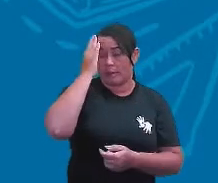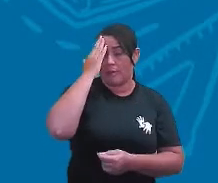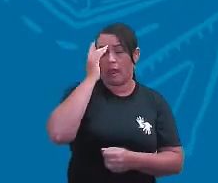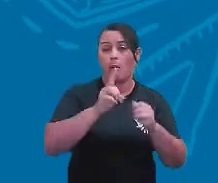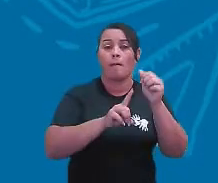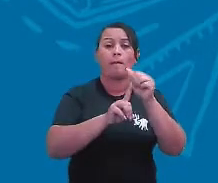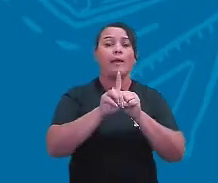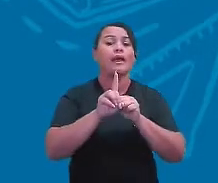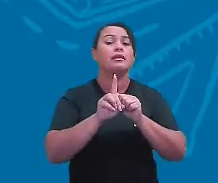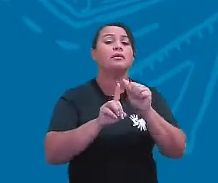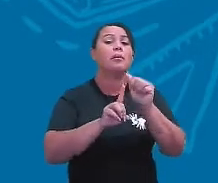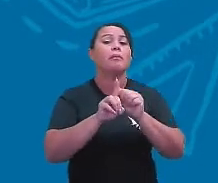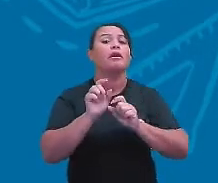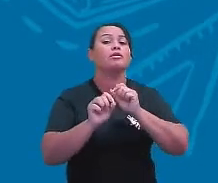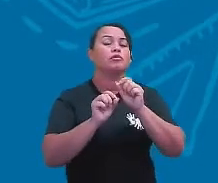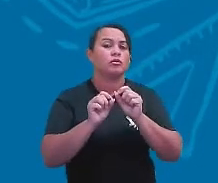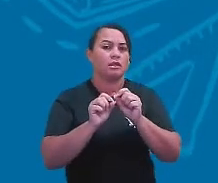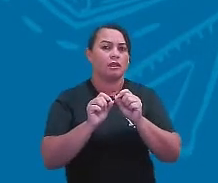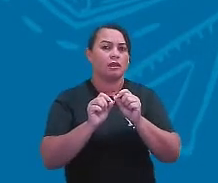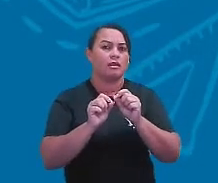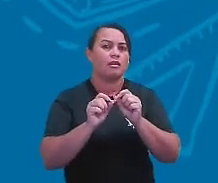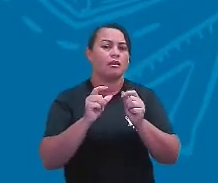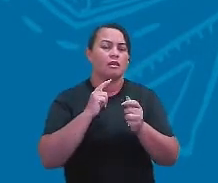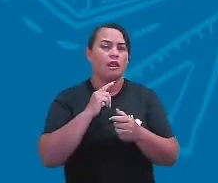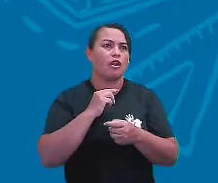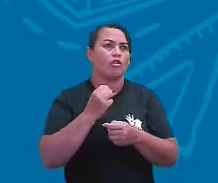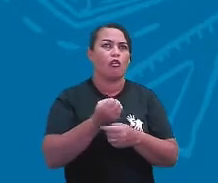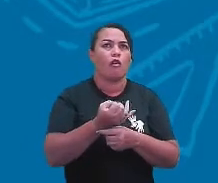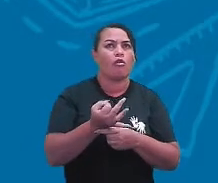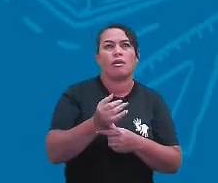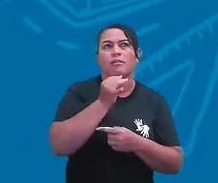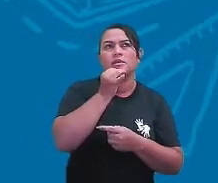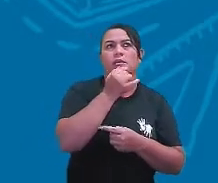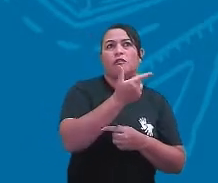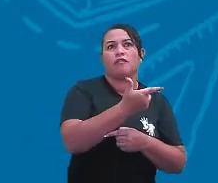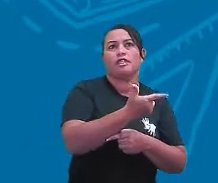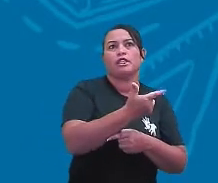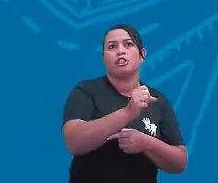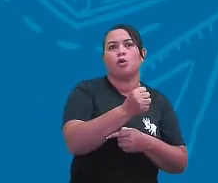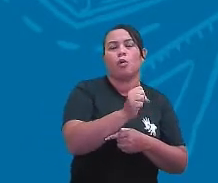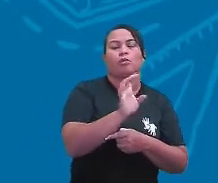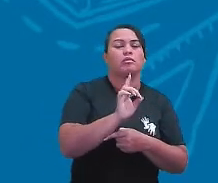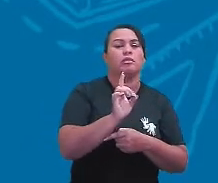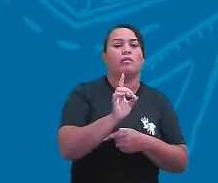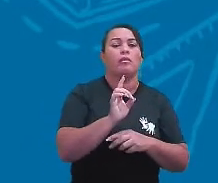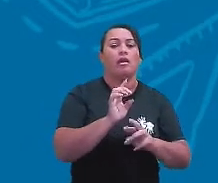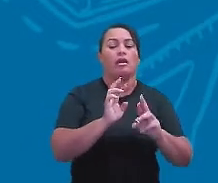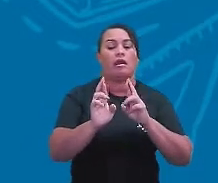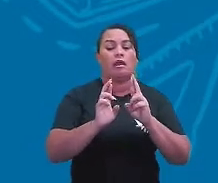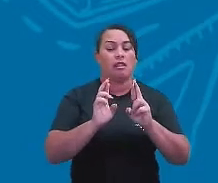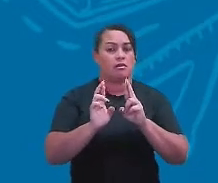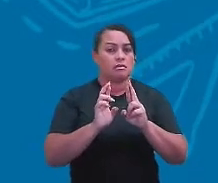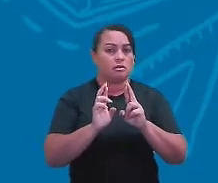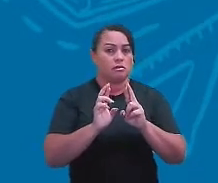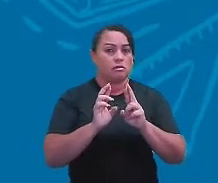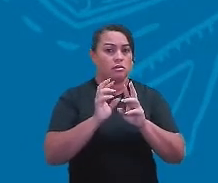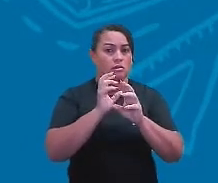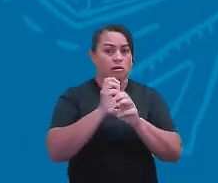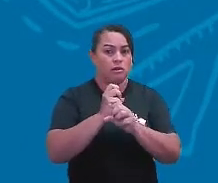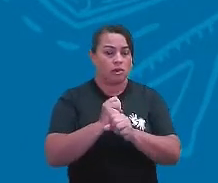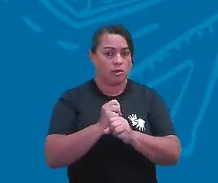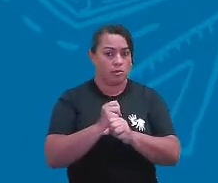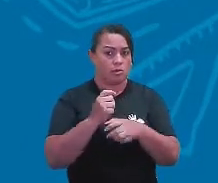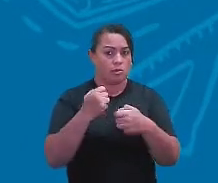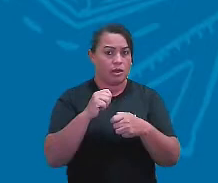vou contar no mês se tem 28 ou se tem a relação de cálculo. Quando ele diz em mês, eu